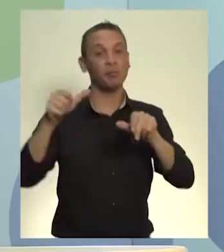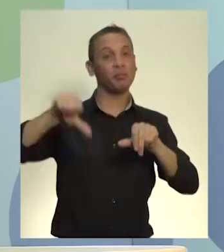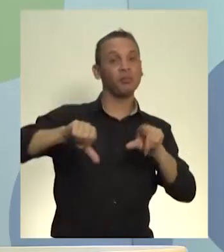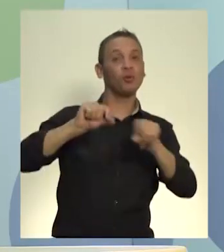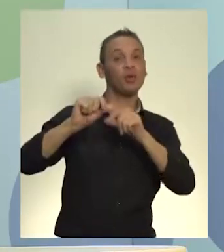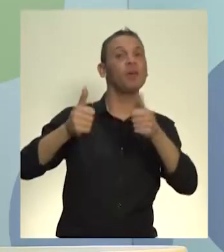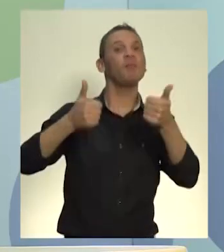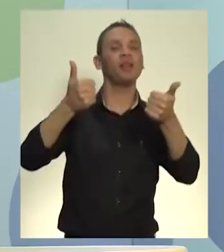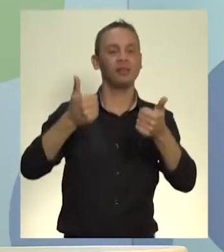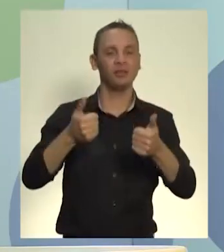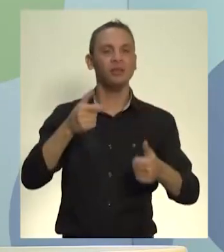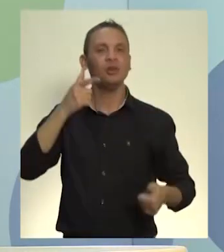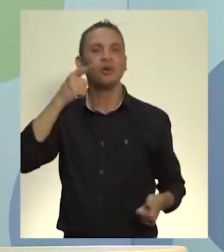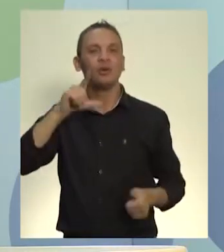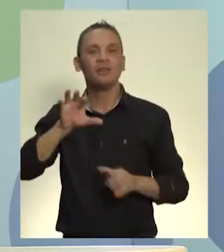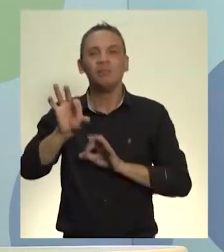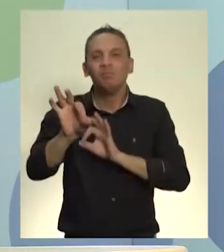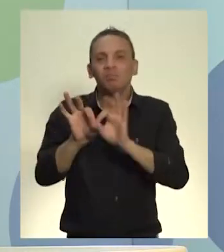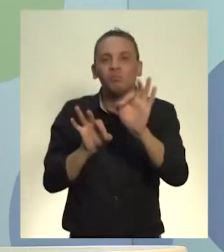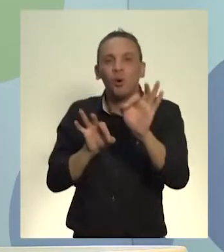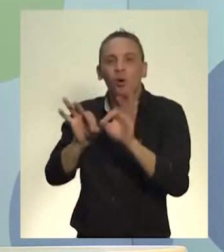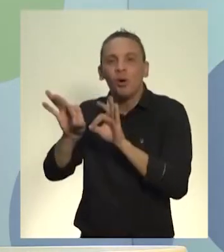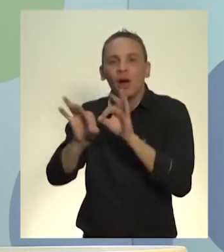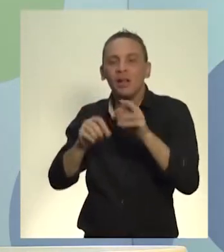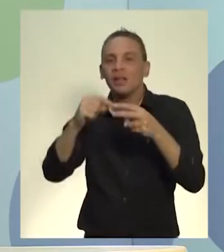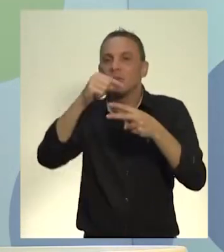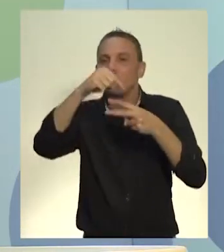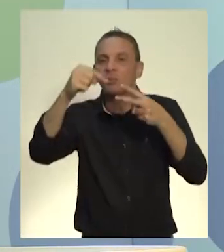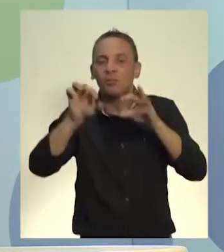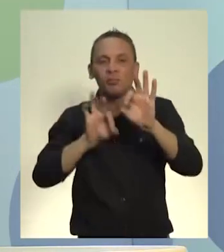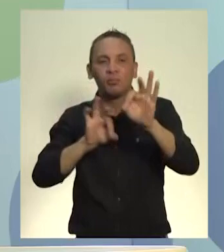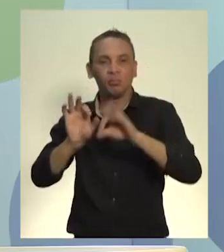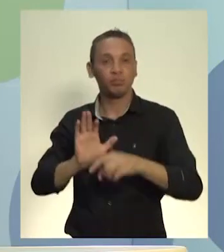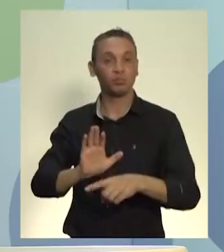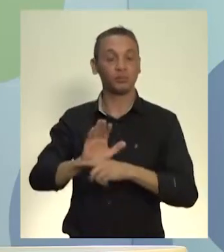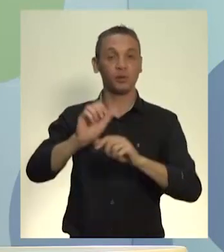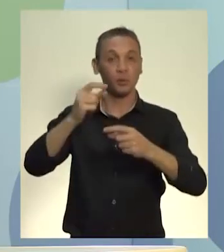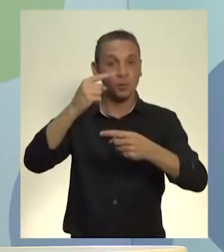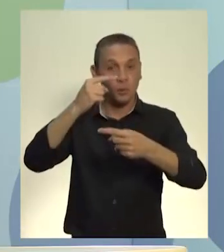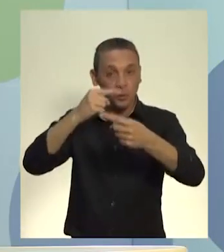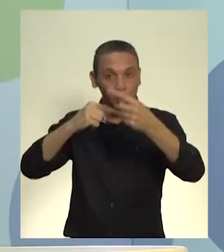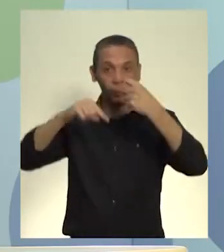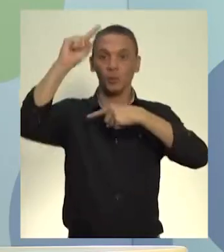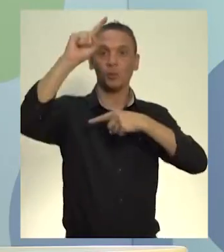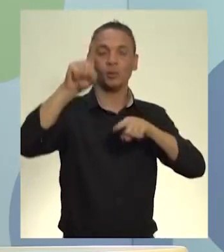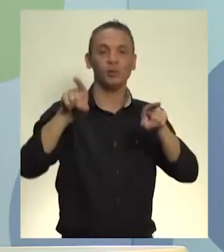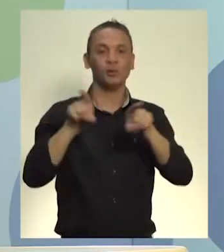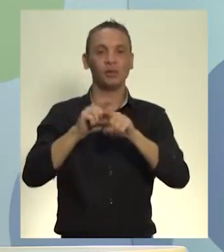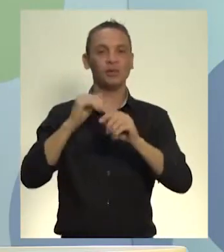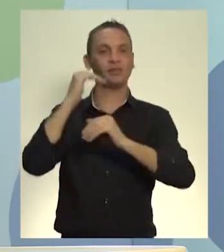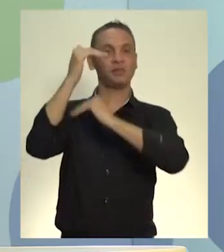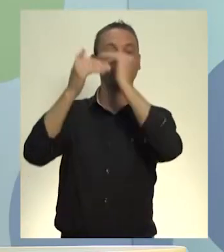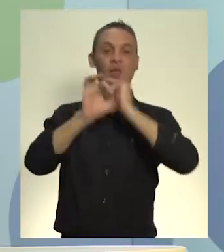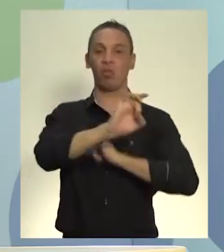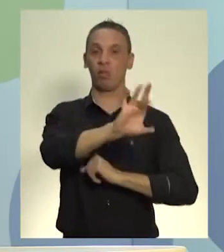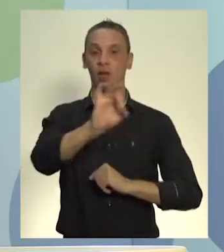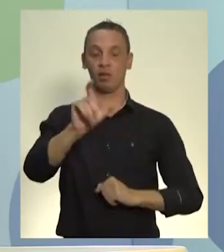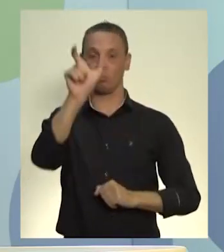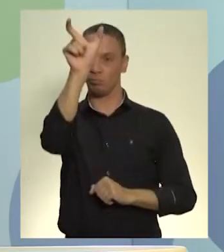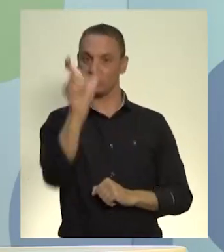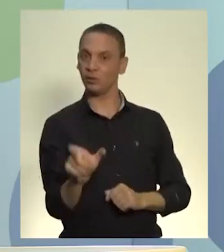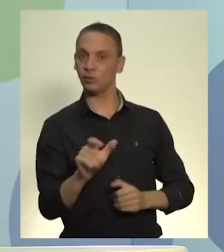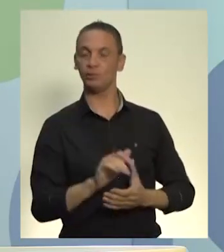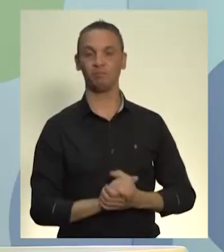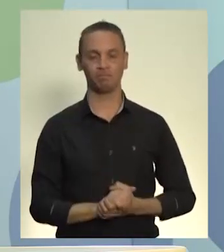E conseguirem começar a trabalhar com eles e desenvolver um plano de desenvolvimento pessoal. O que